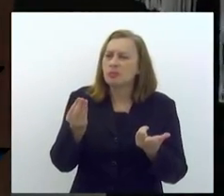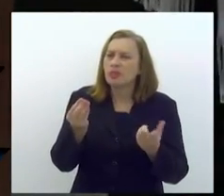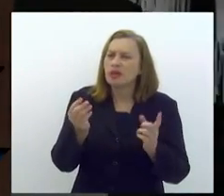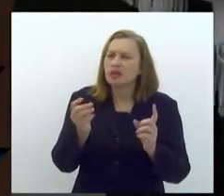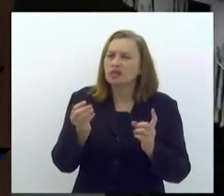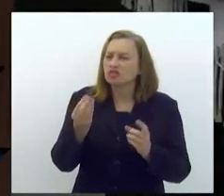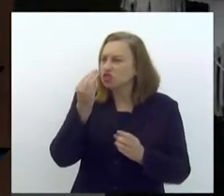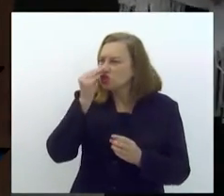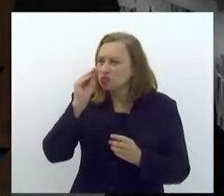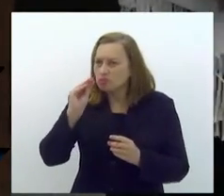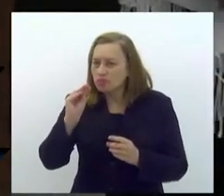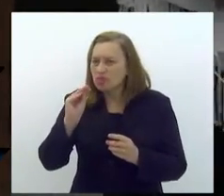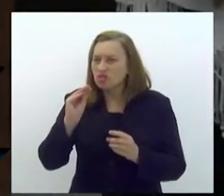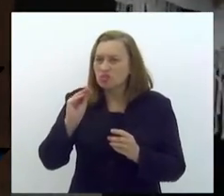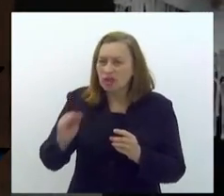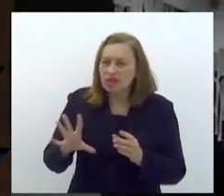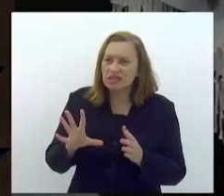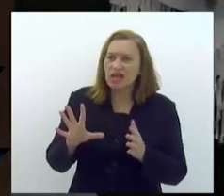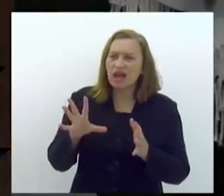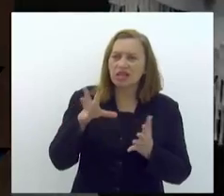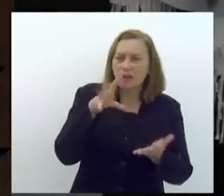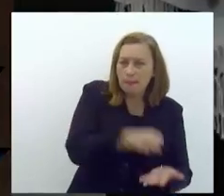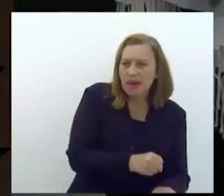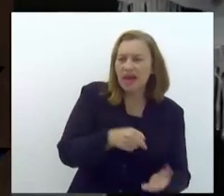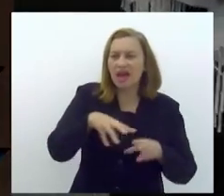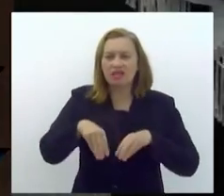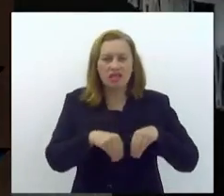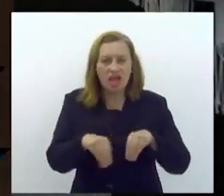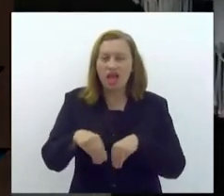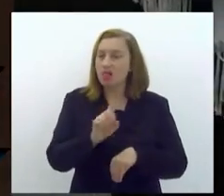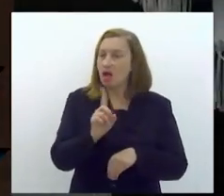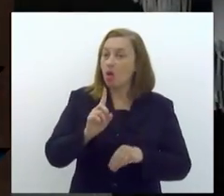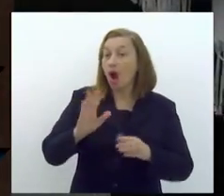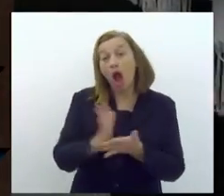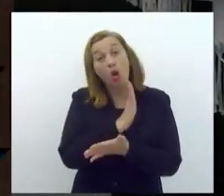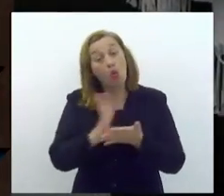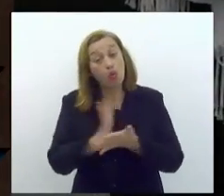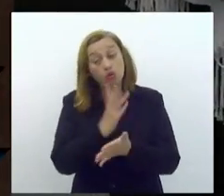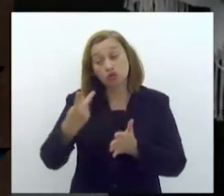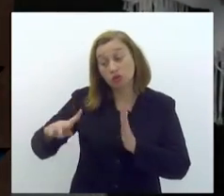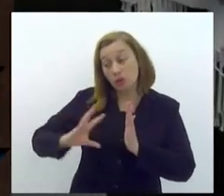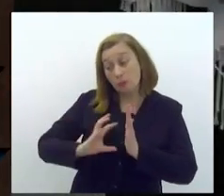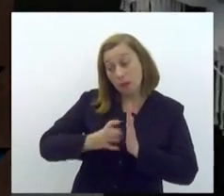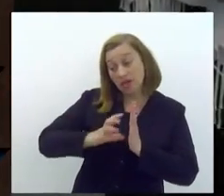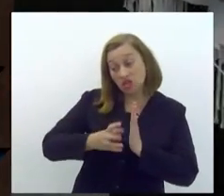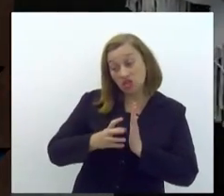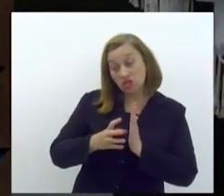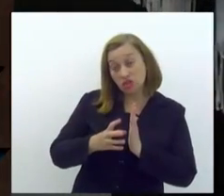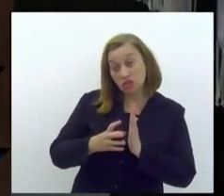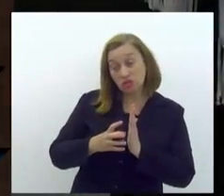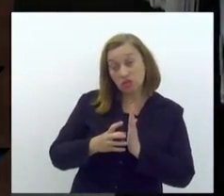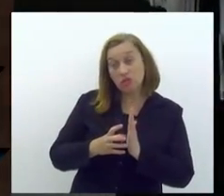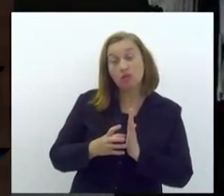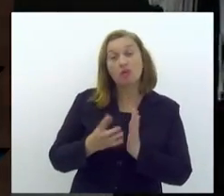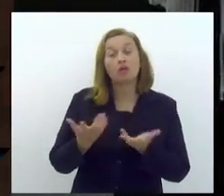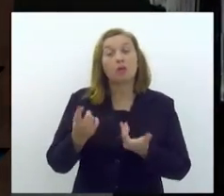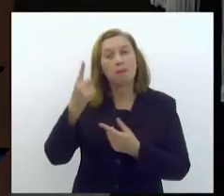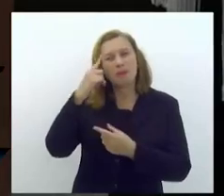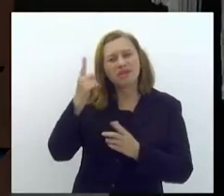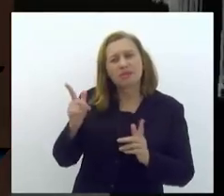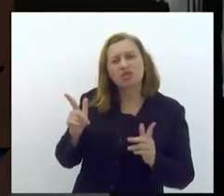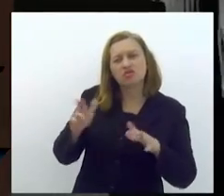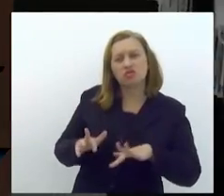posse das terras porque atitudes de alguns do seu partido leva as pessoas a tomarem decisões e